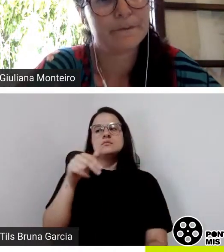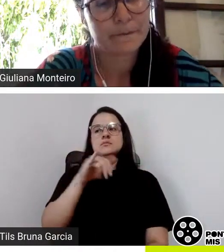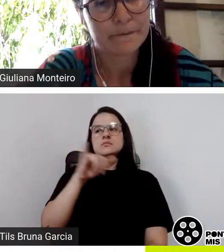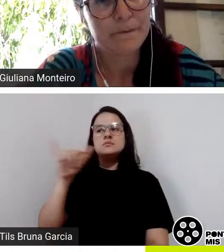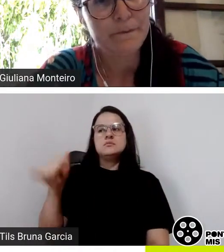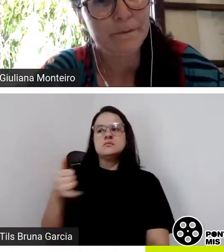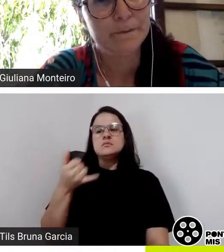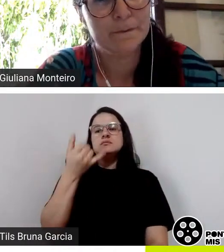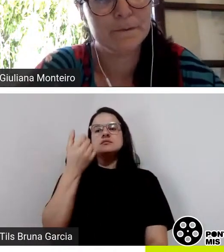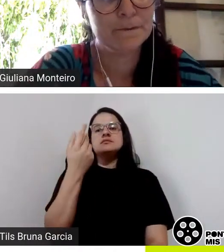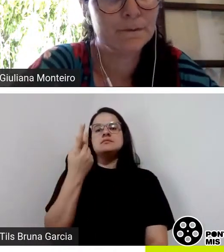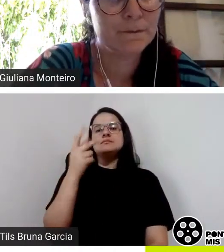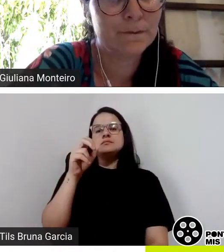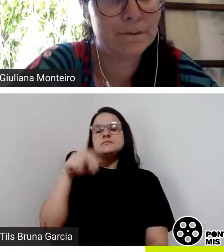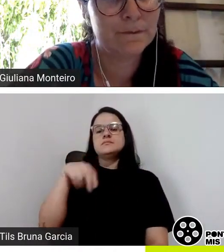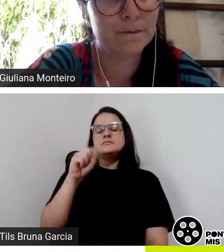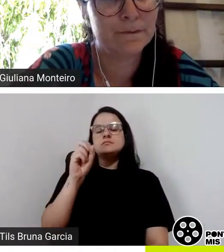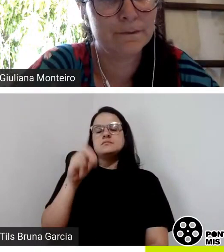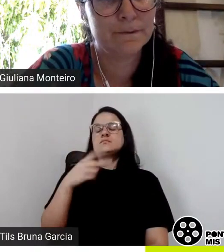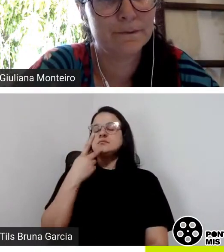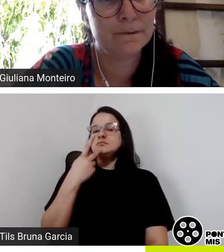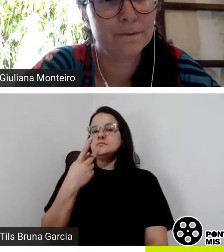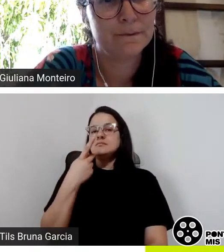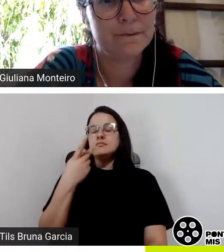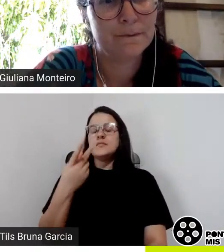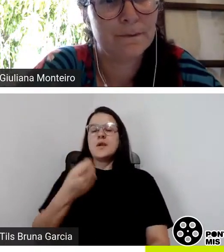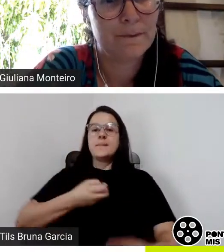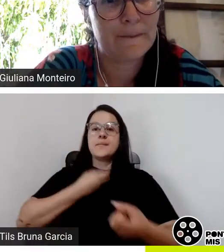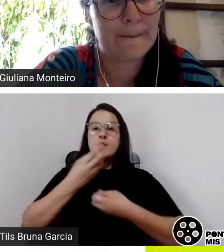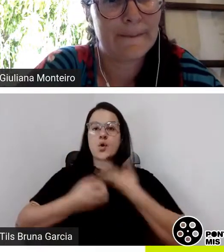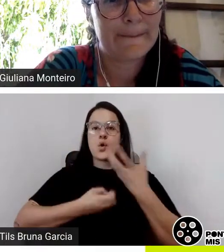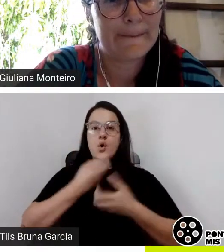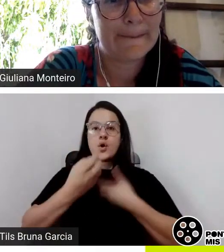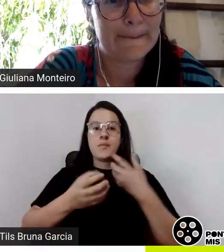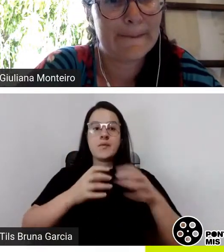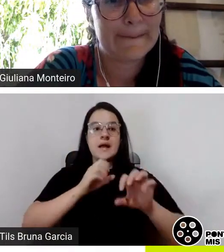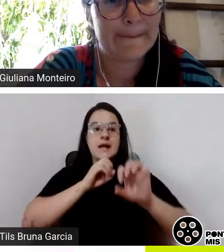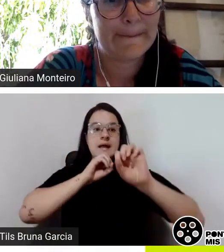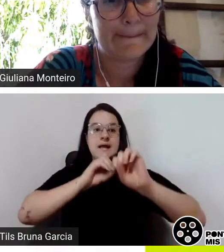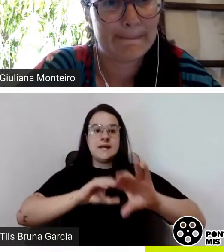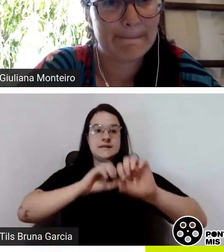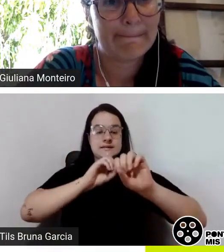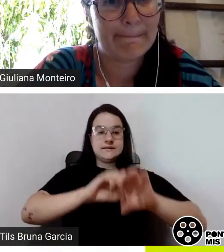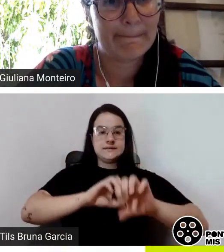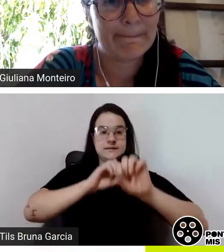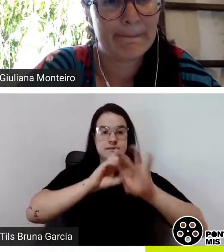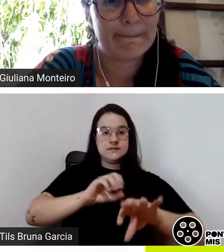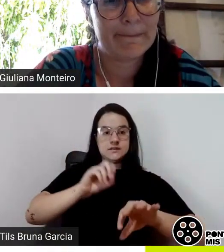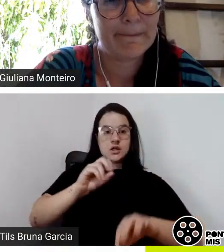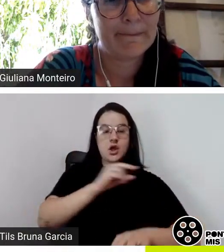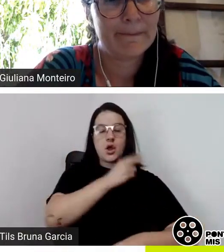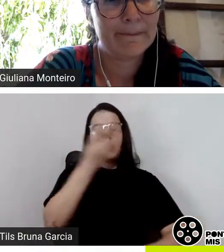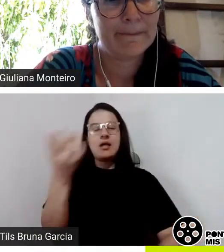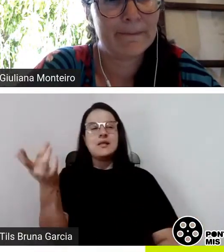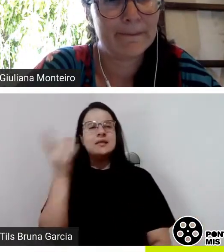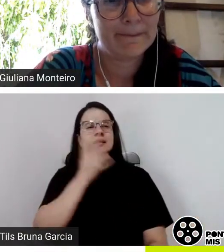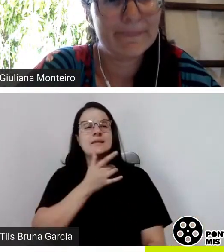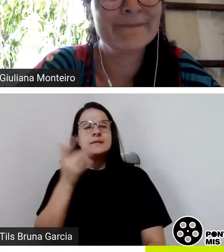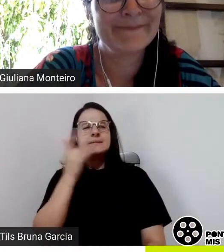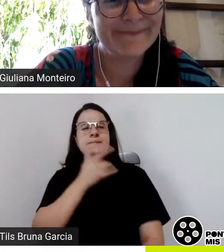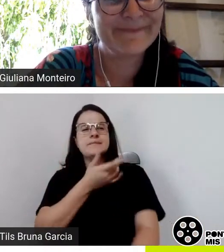Horácio, que diz: o poema ensina ou delicia, ou ambos, e este é o que